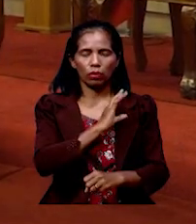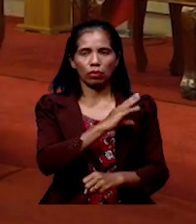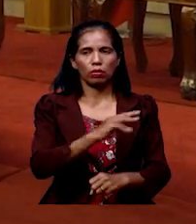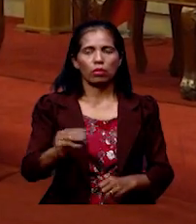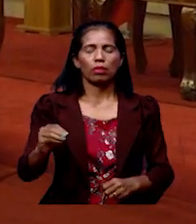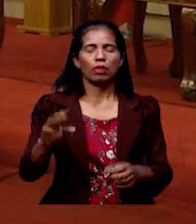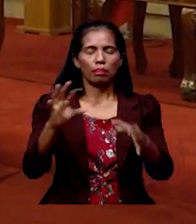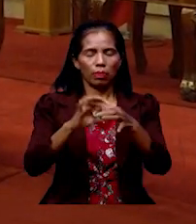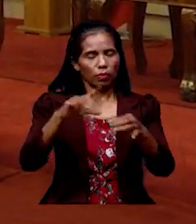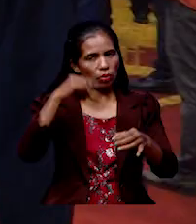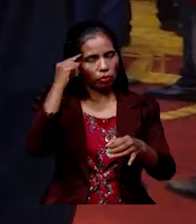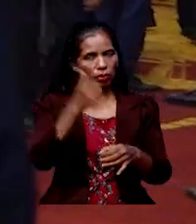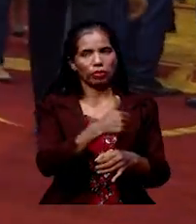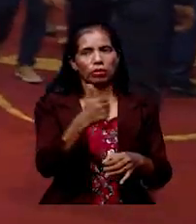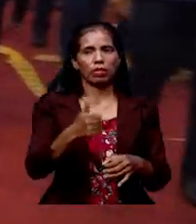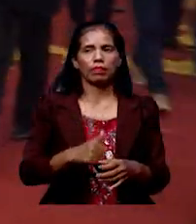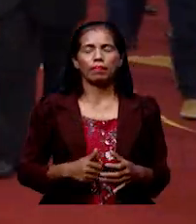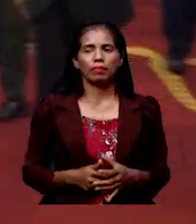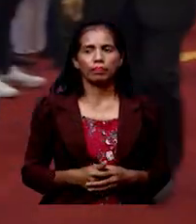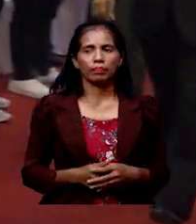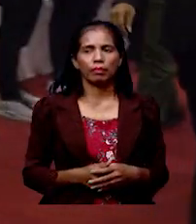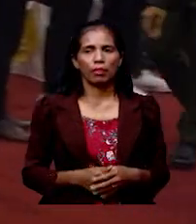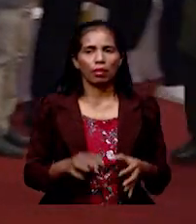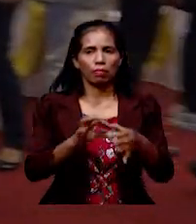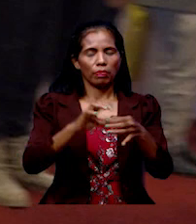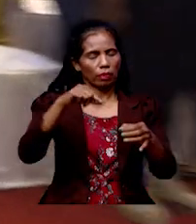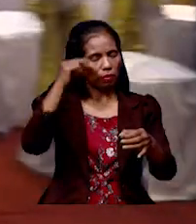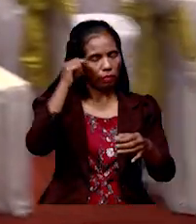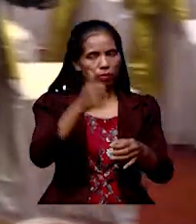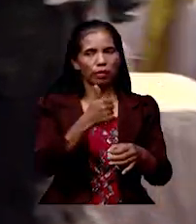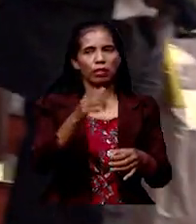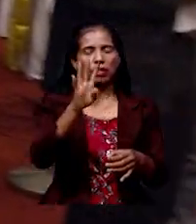do Governo Sira, nomos convidado Sira Seluk, enquanto membro do Governo Cessante